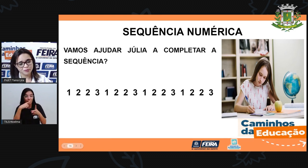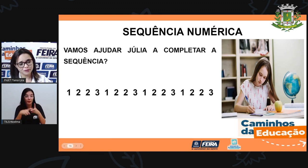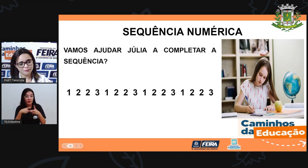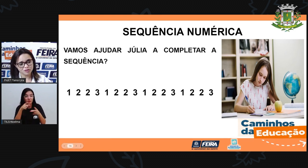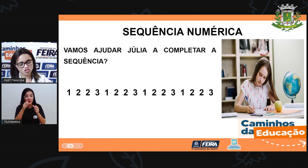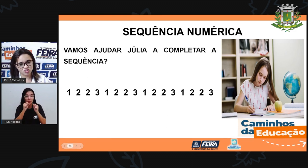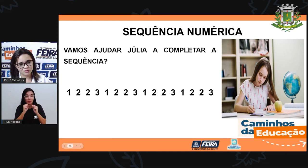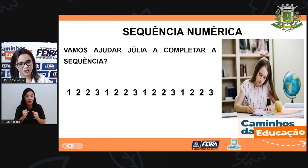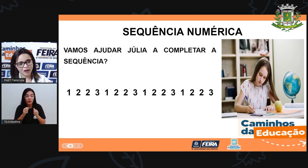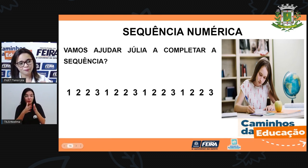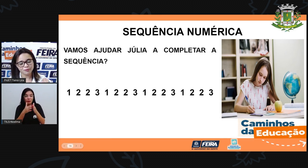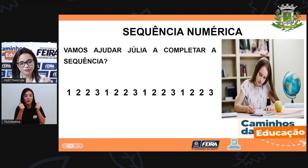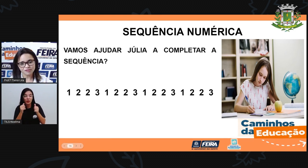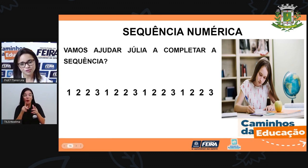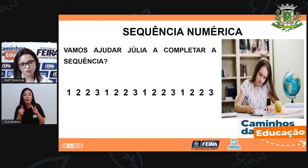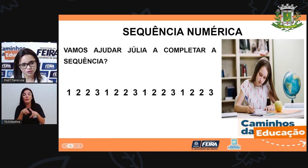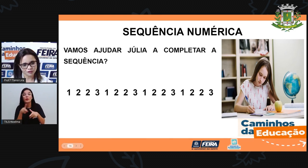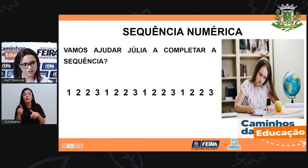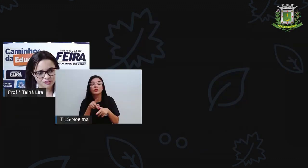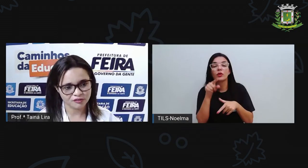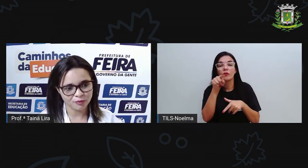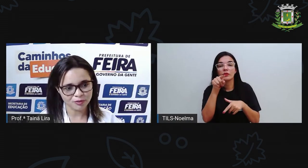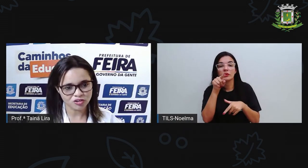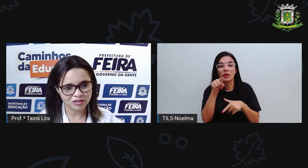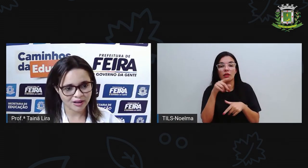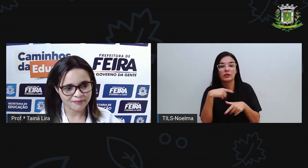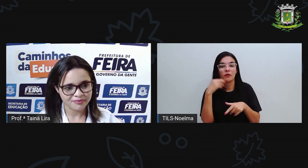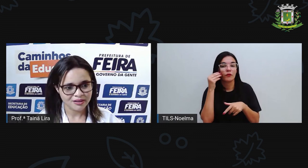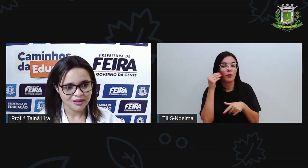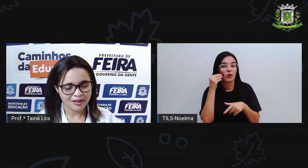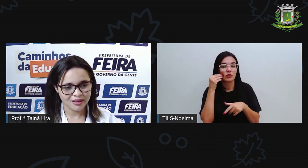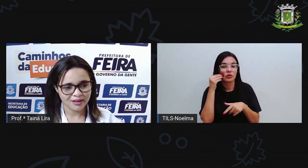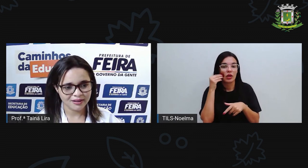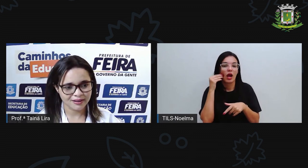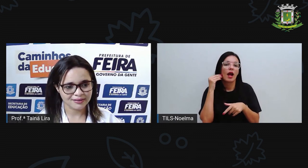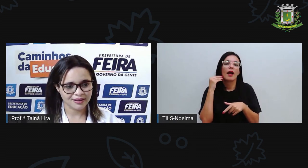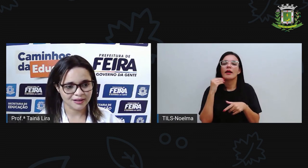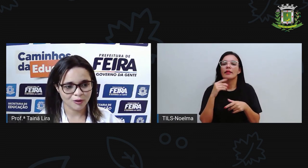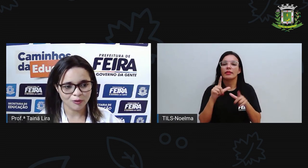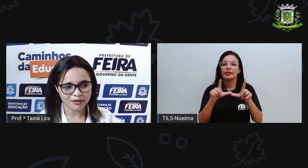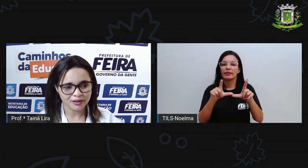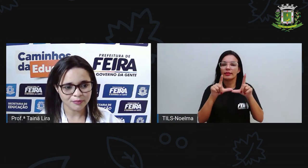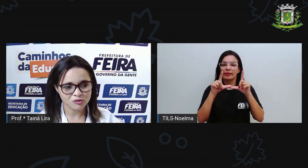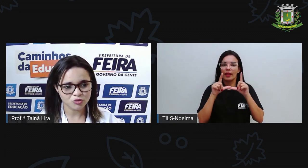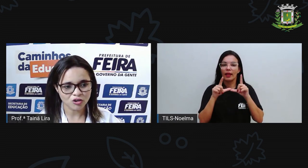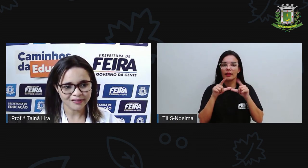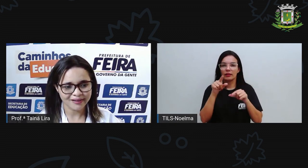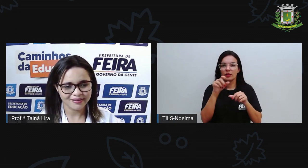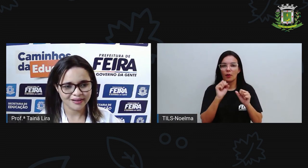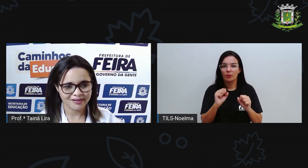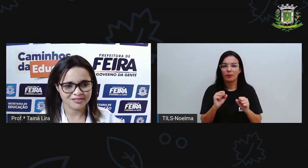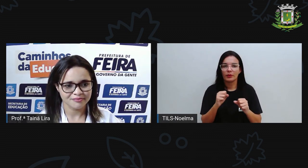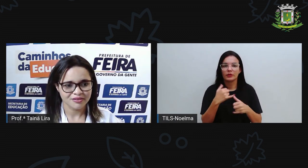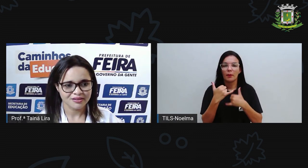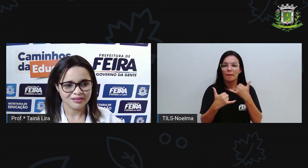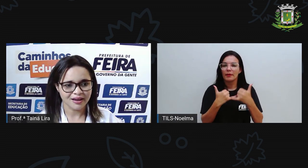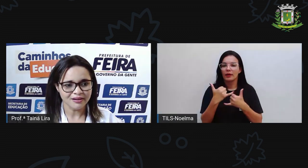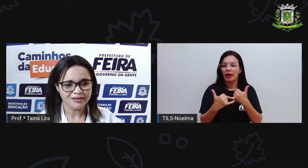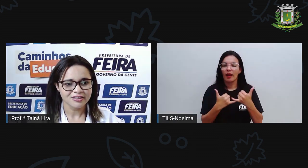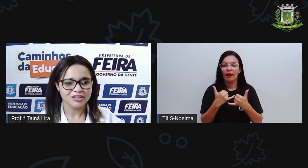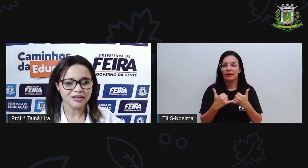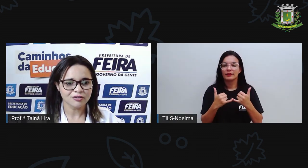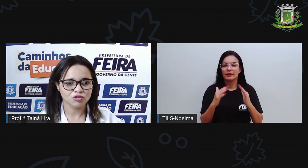vocês podem pedir ao professor de vocês, eu vou mostrar na tela, ou até mesmo jogar em casa,